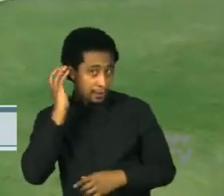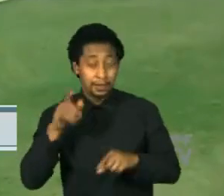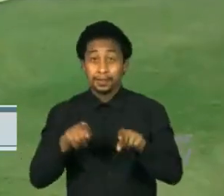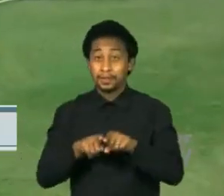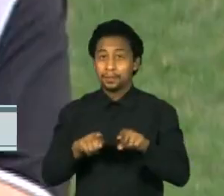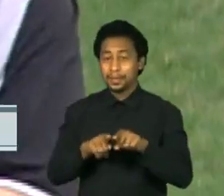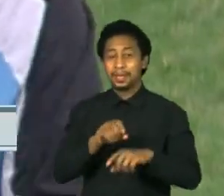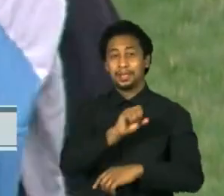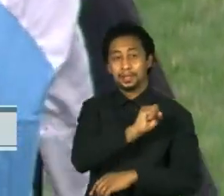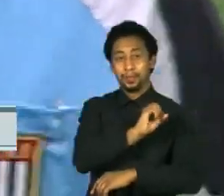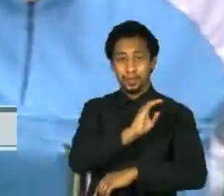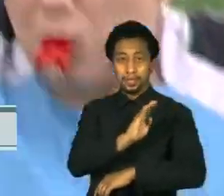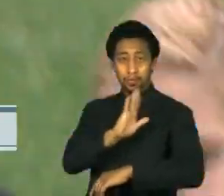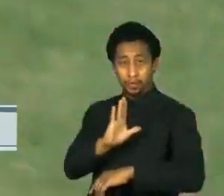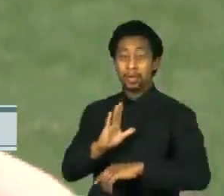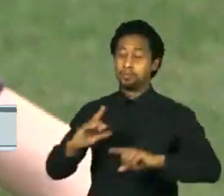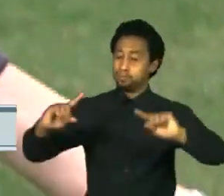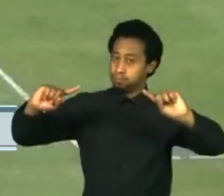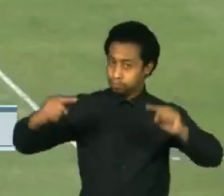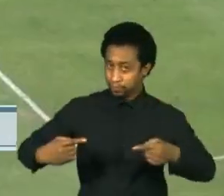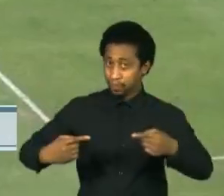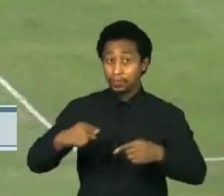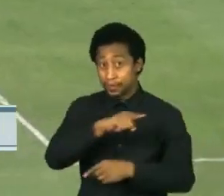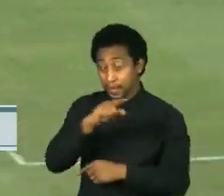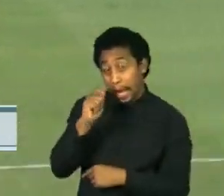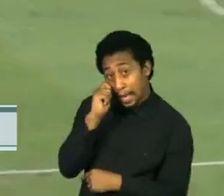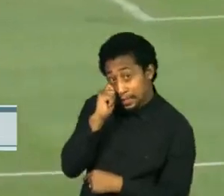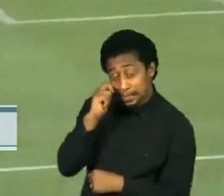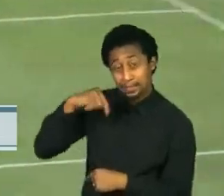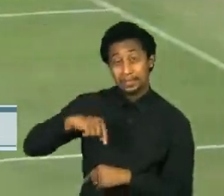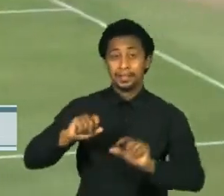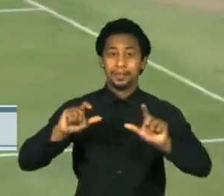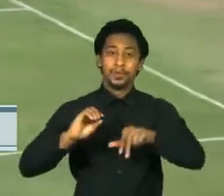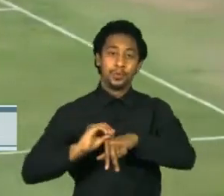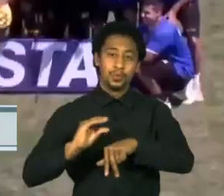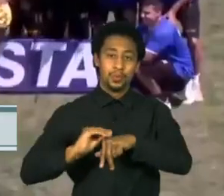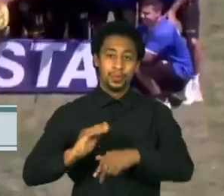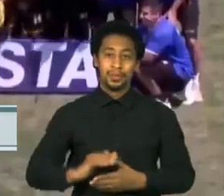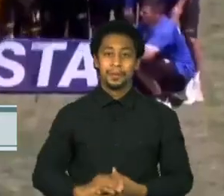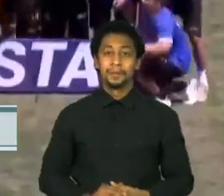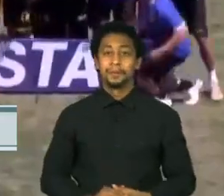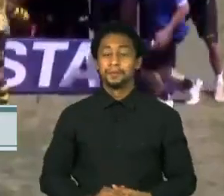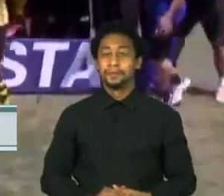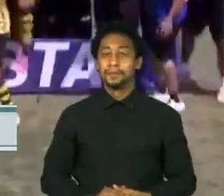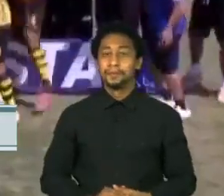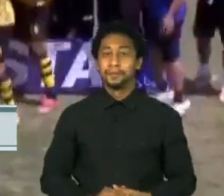Clube São Bernardo. Não perca! Copa Paulista é na TV Cultura.